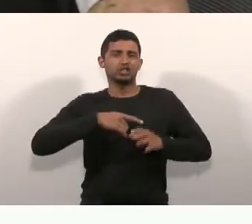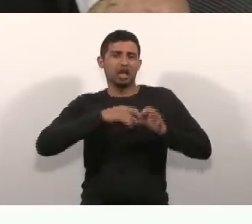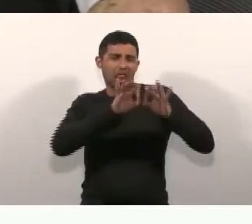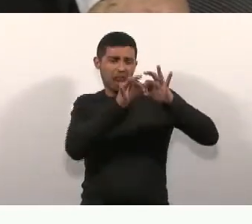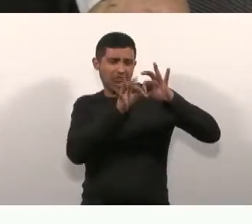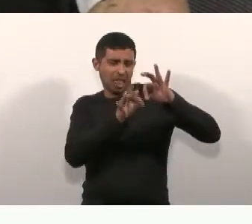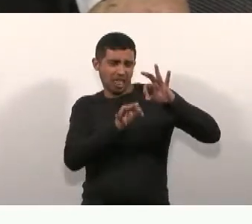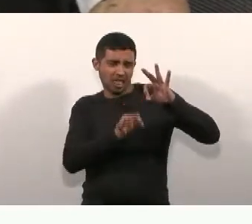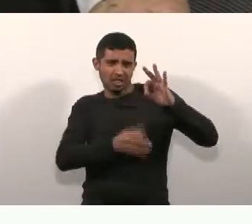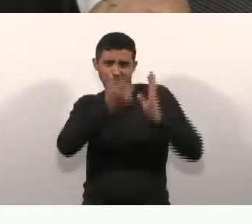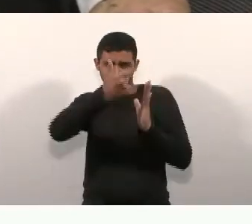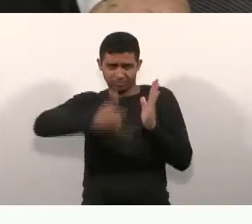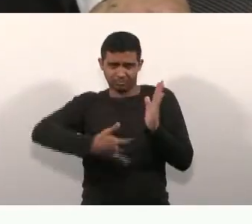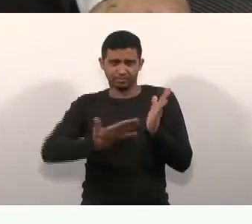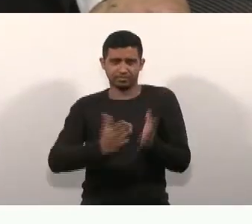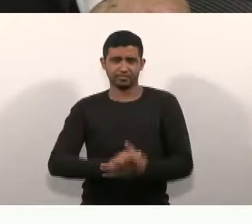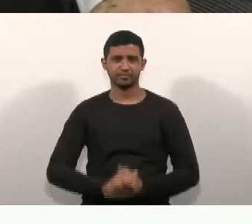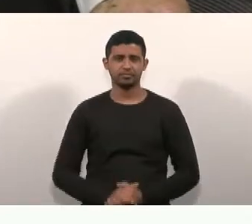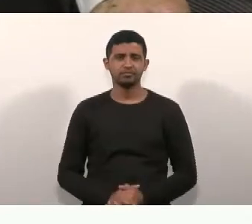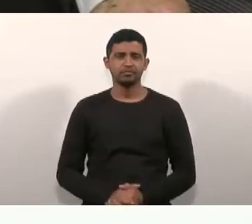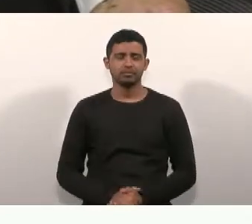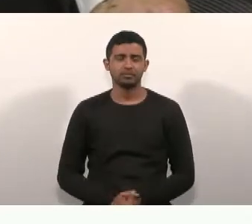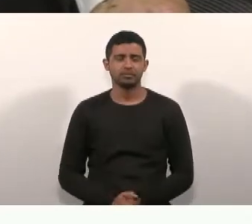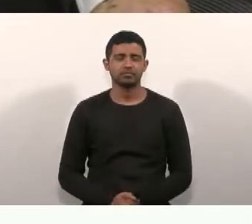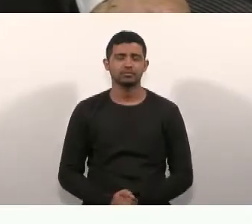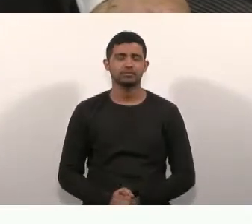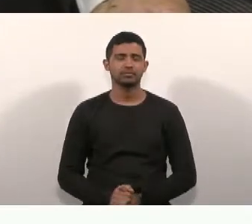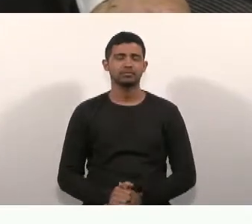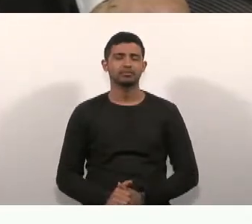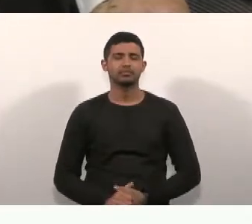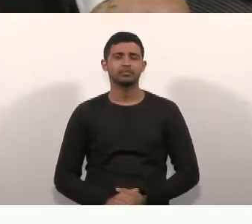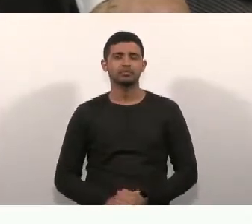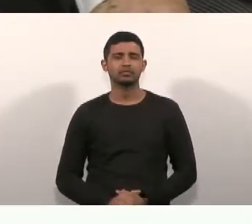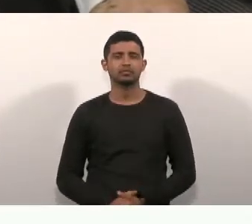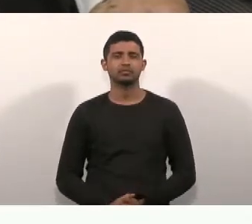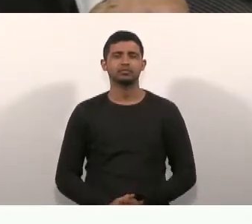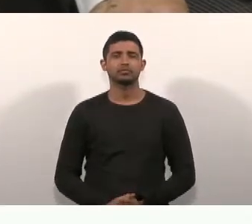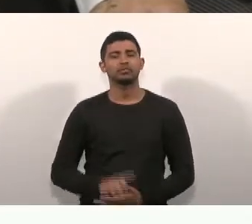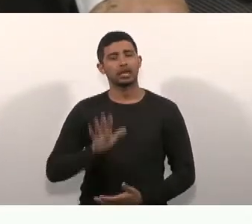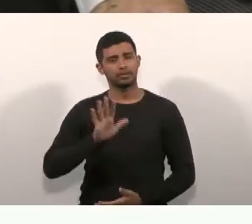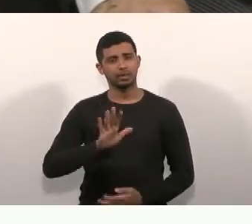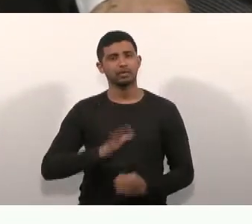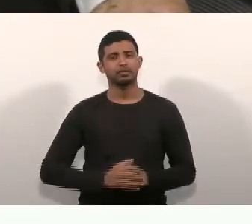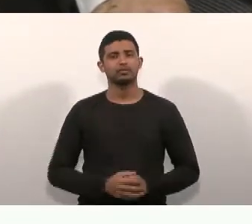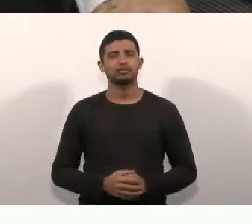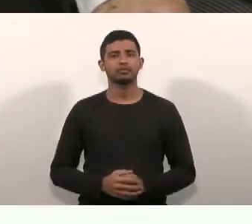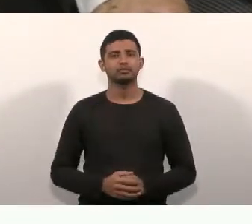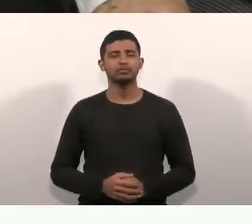mas